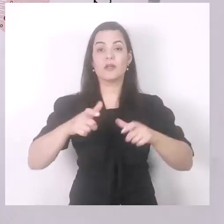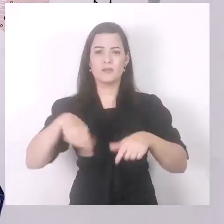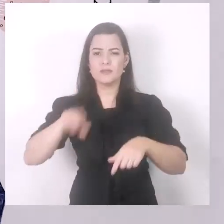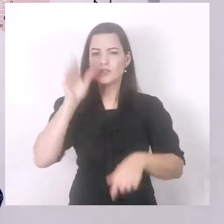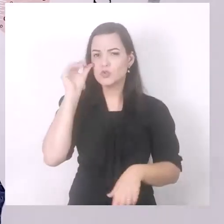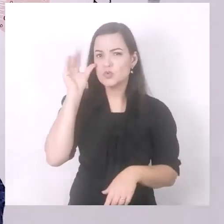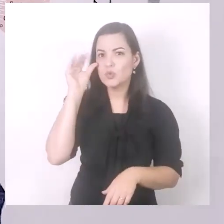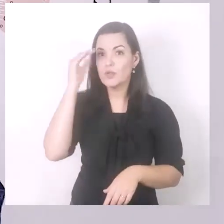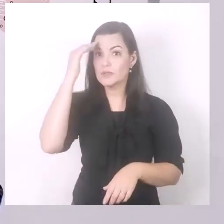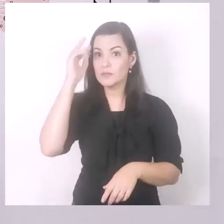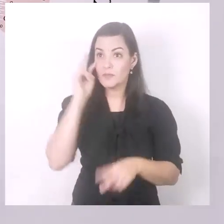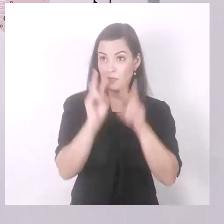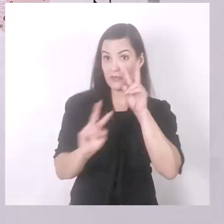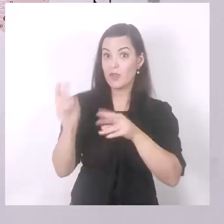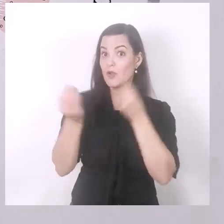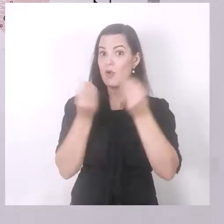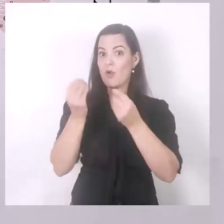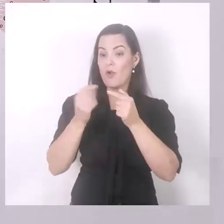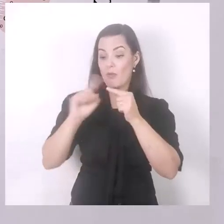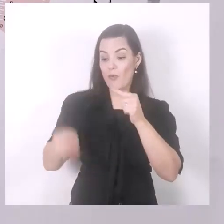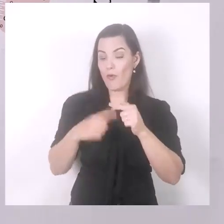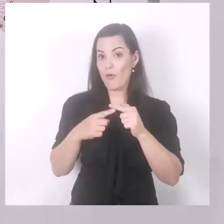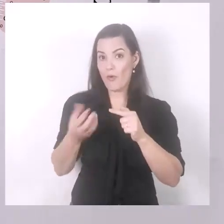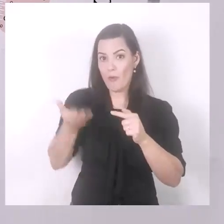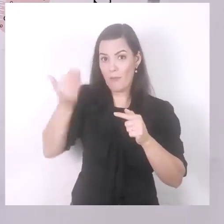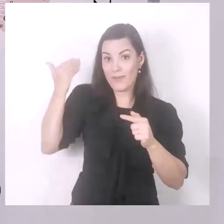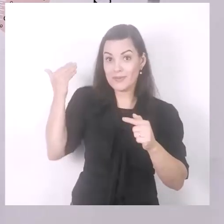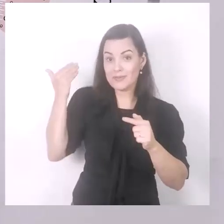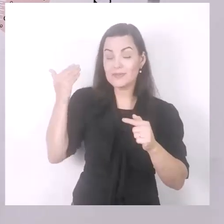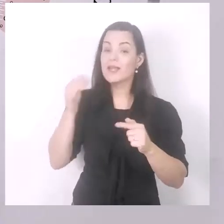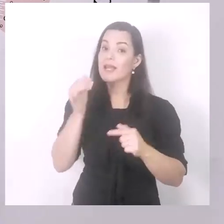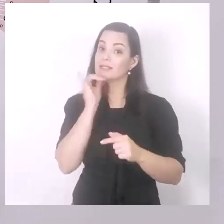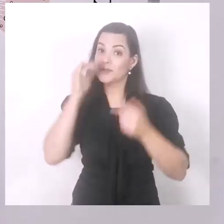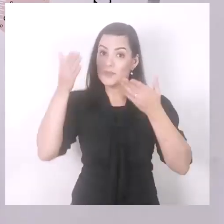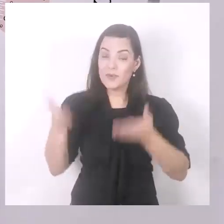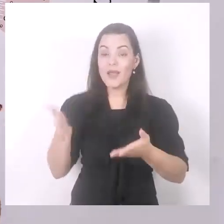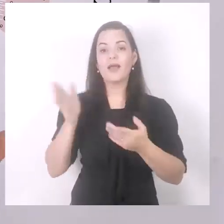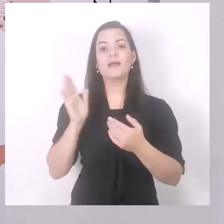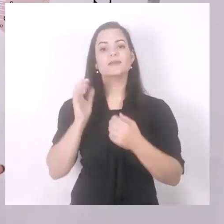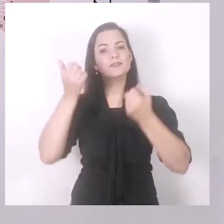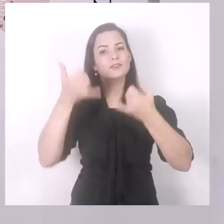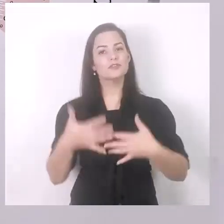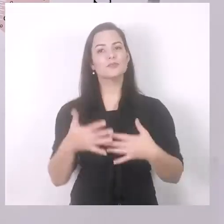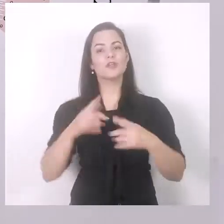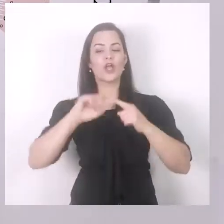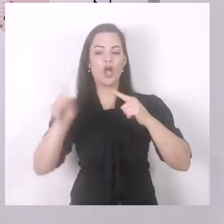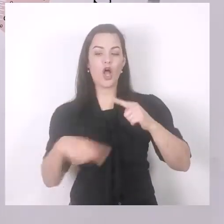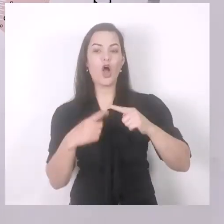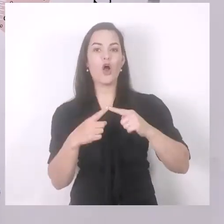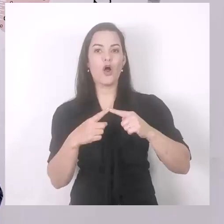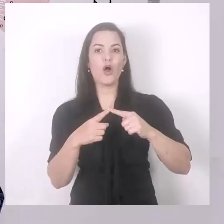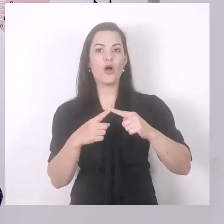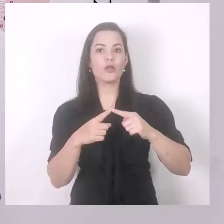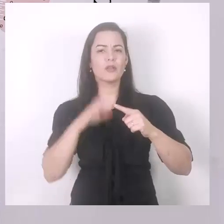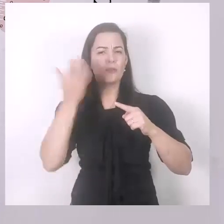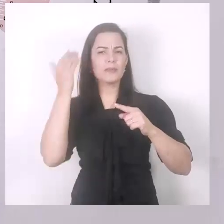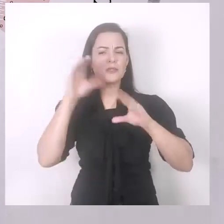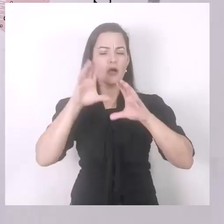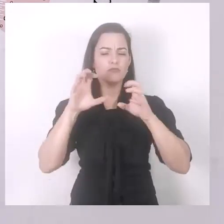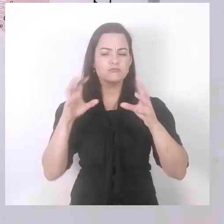rodas? Esse exemplo aqui que a Pro acabou de te contar fala dessas rodas feitas em argila, mas